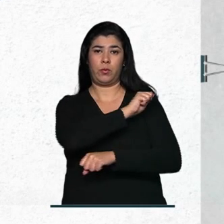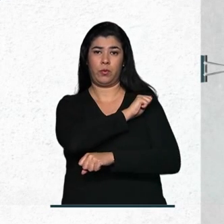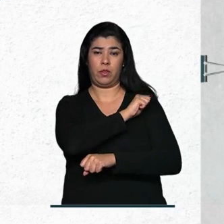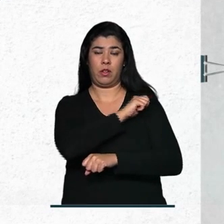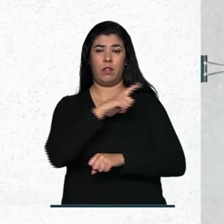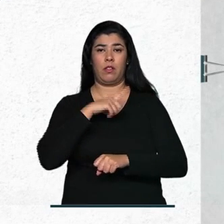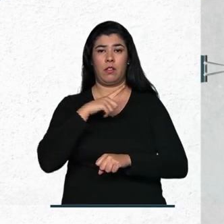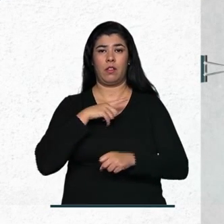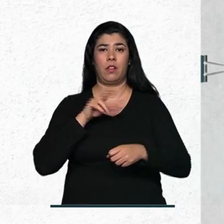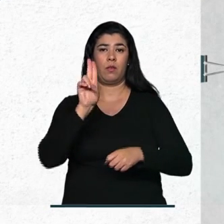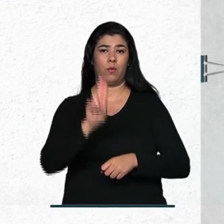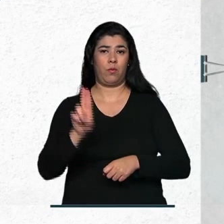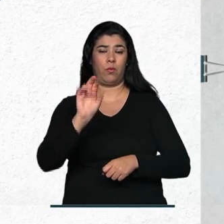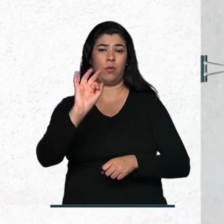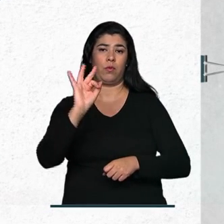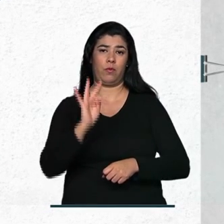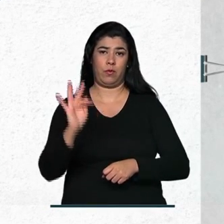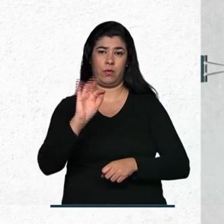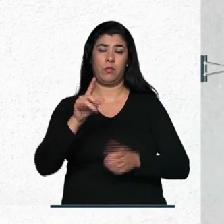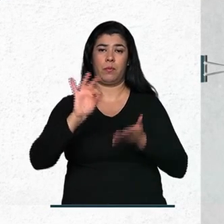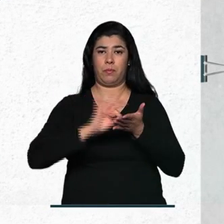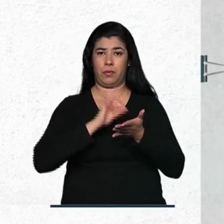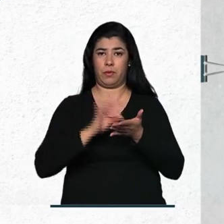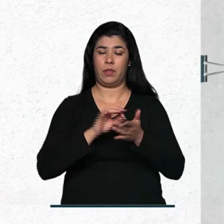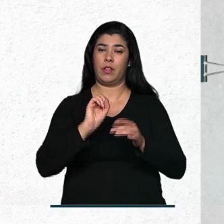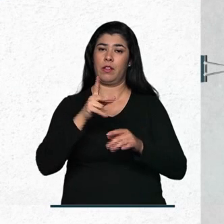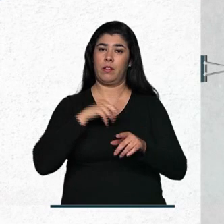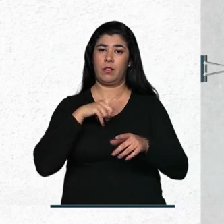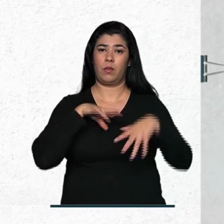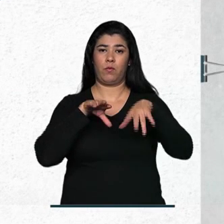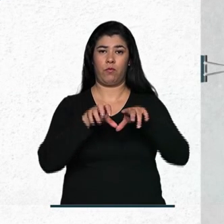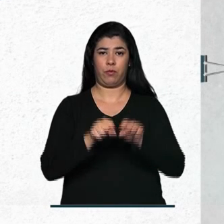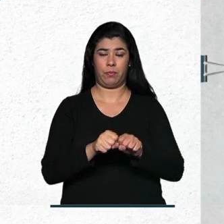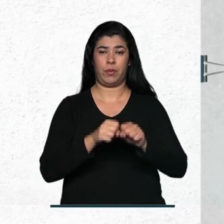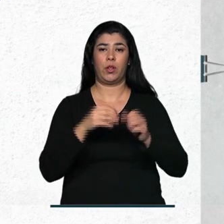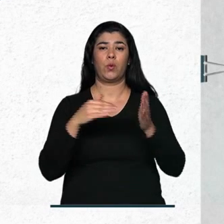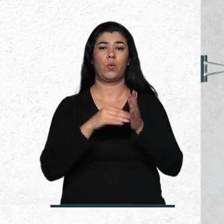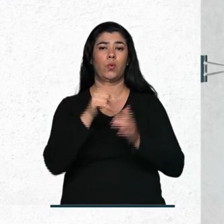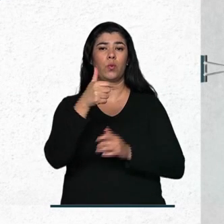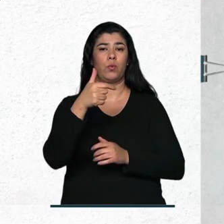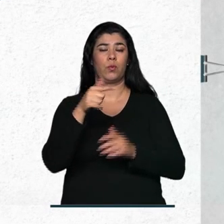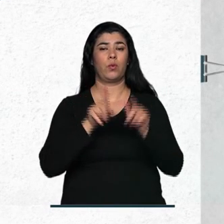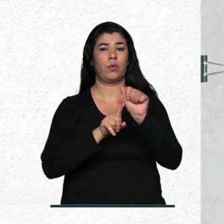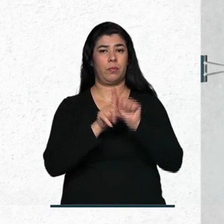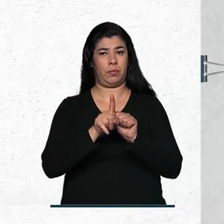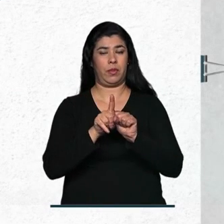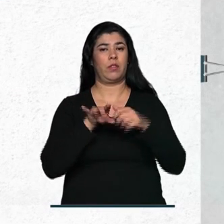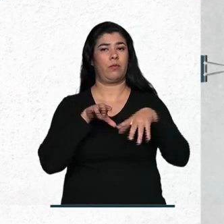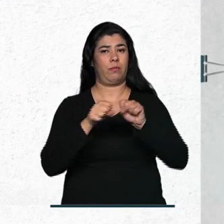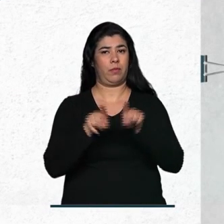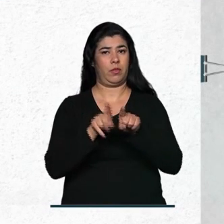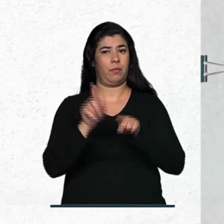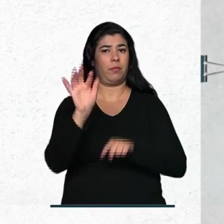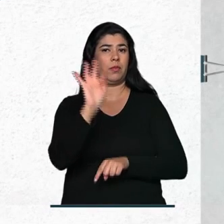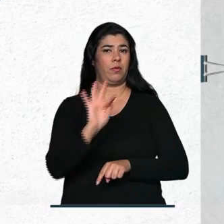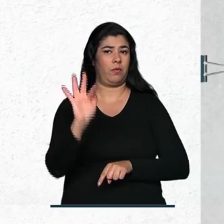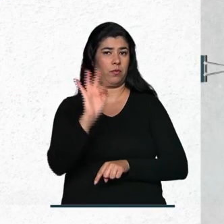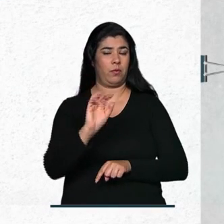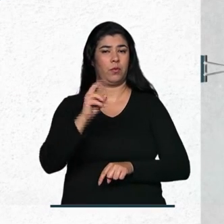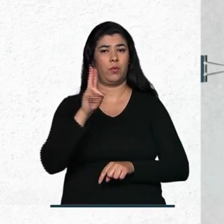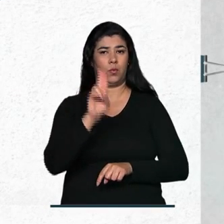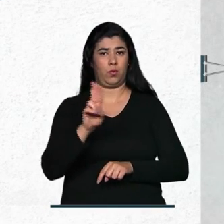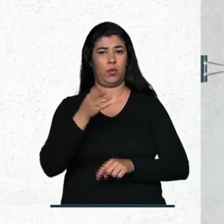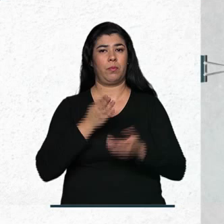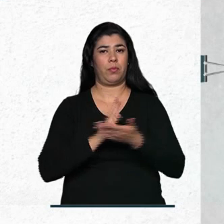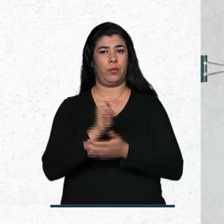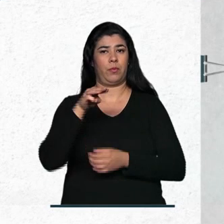ser estudantes universitários matriculados ou que tenham concluído a graduação nos últimos 12 meses em instituições reconhecidas